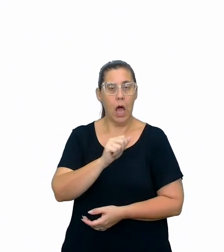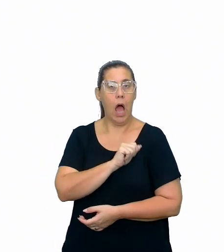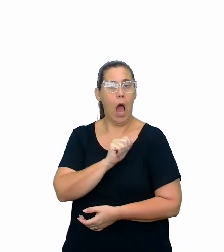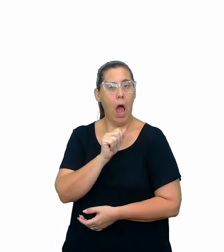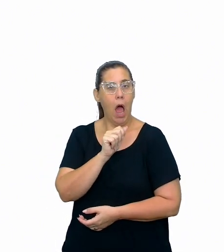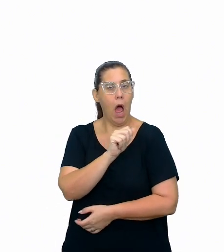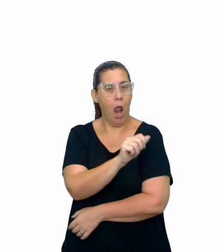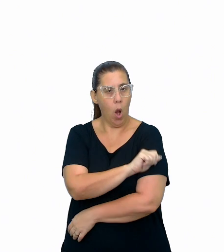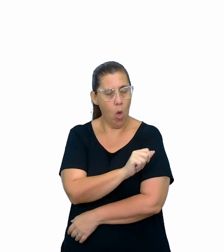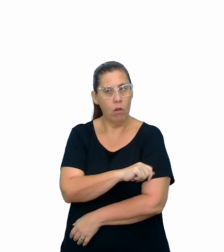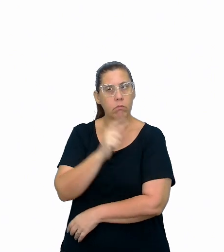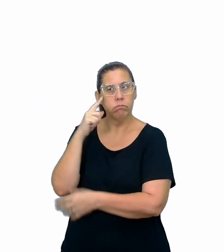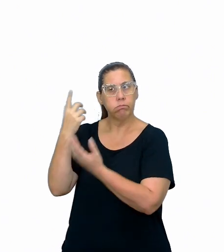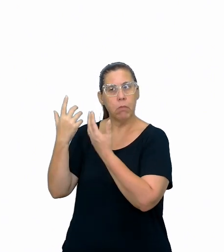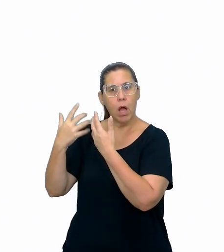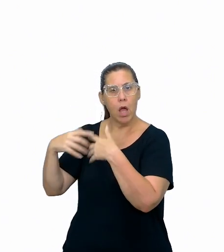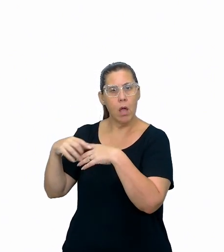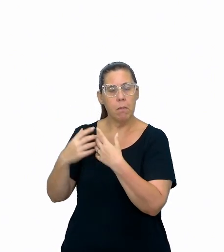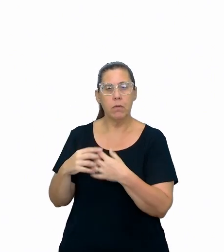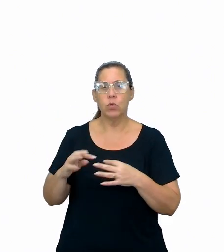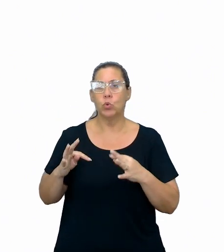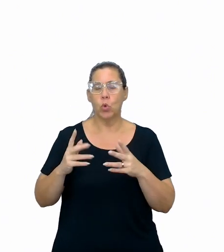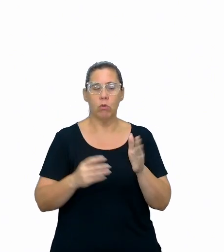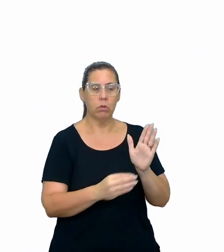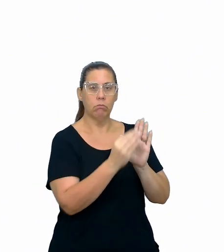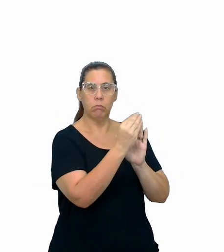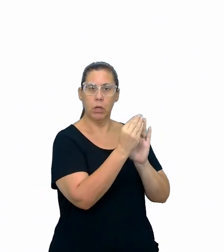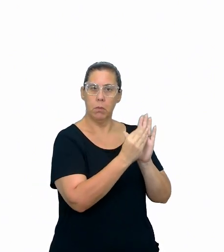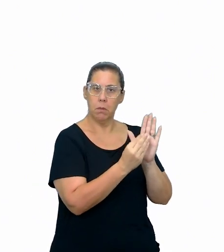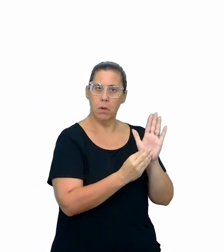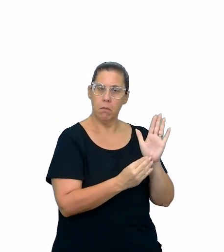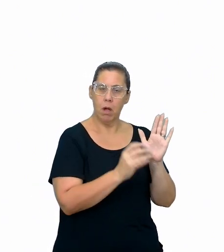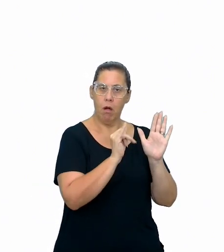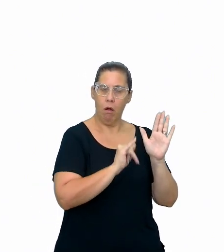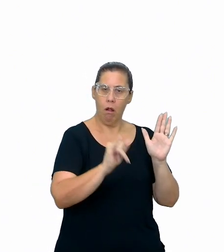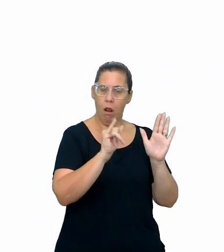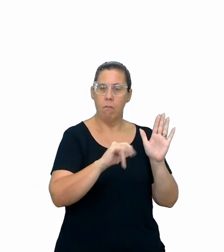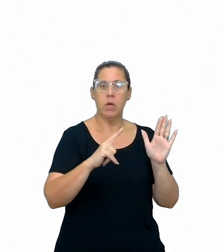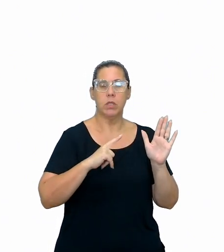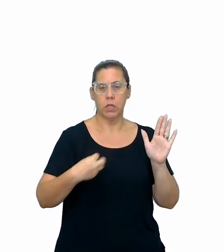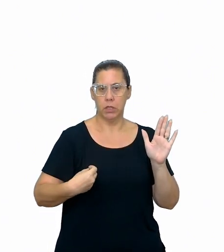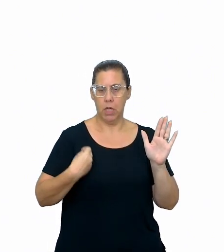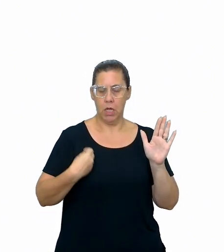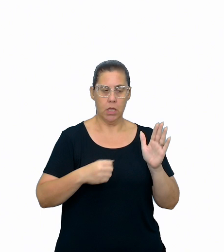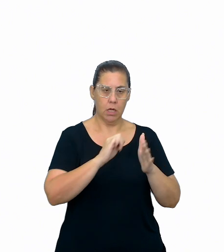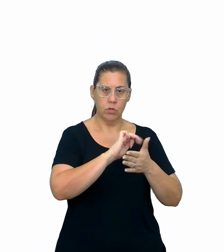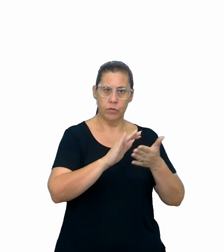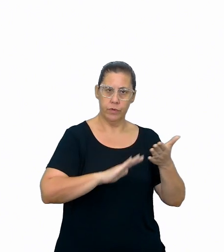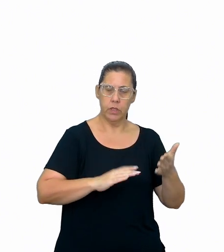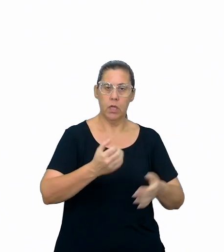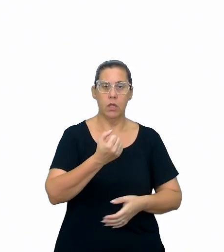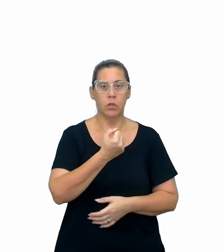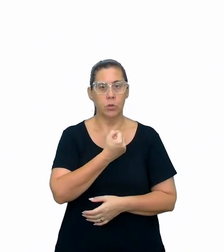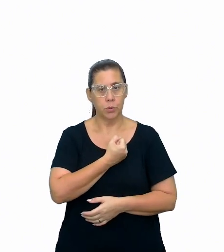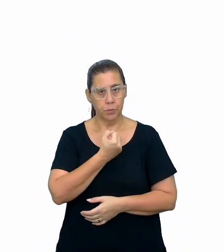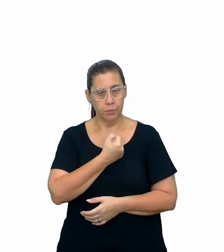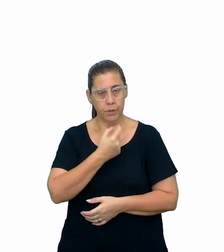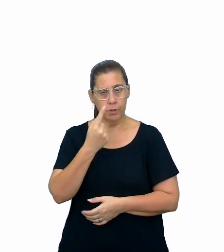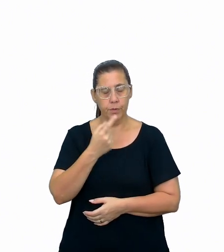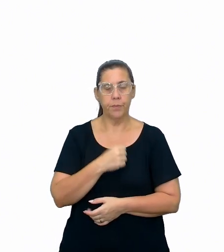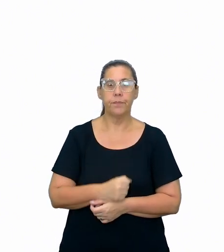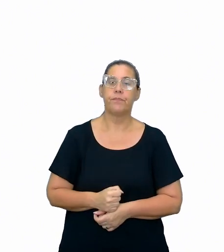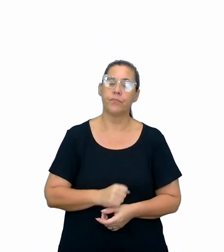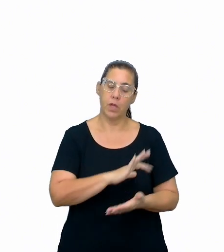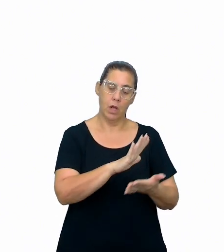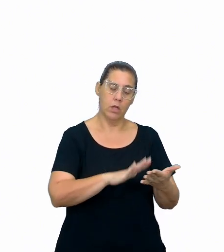os elementos que são empregados em cada uma das campanhas presentes ali na atividade 1, e na atividade